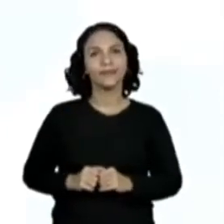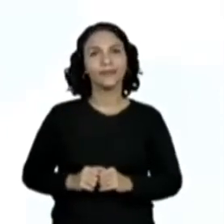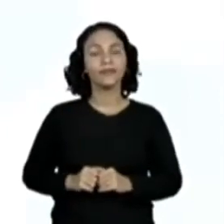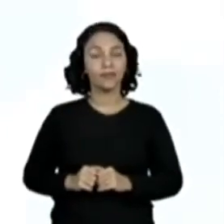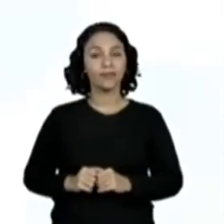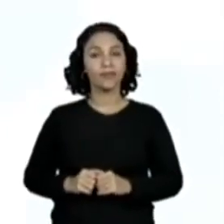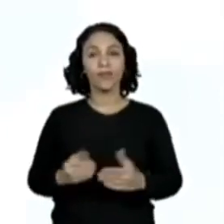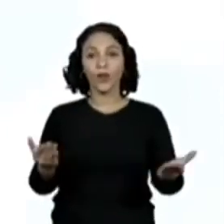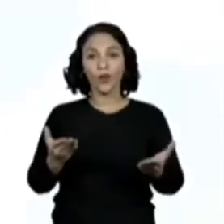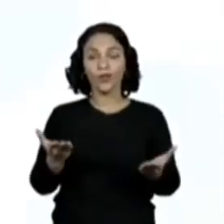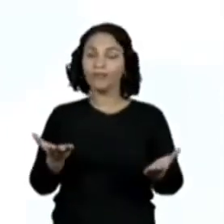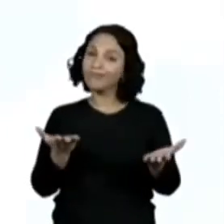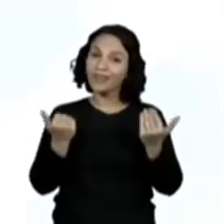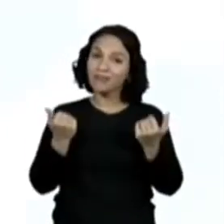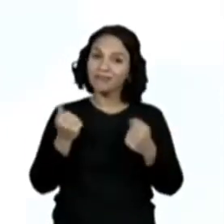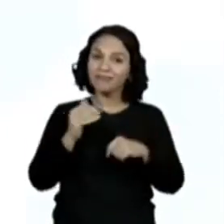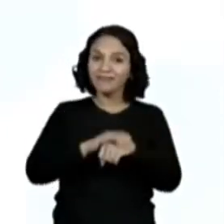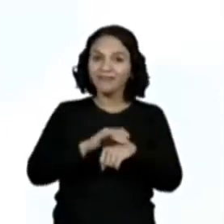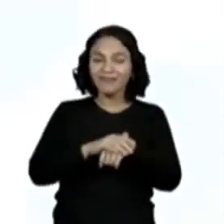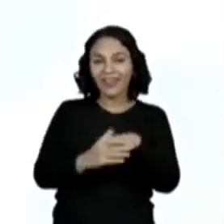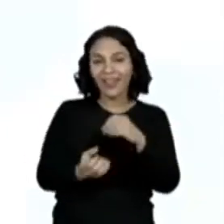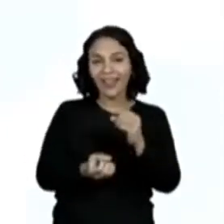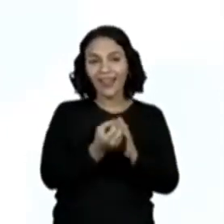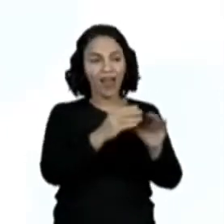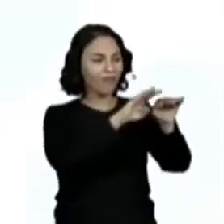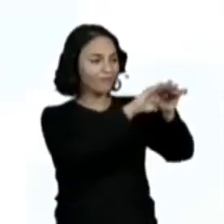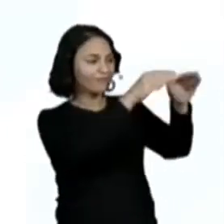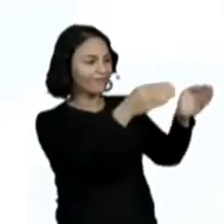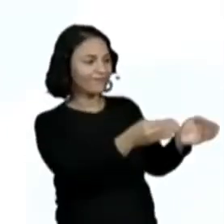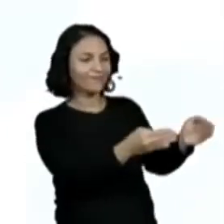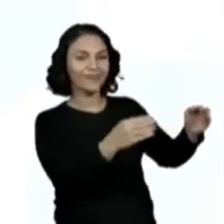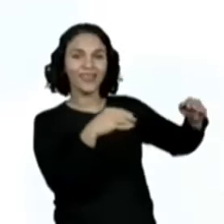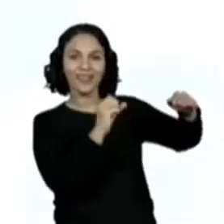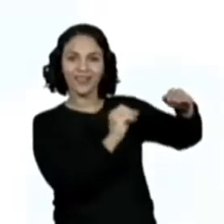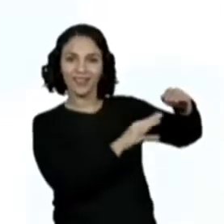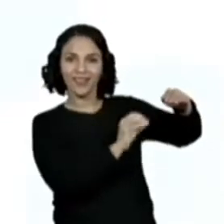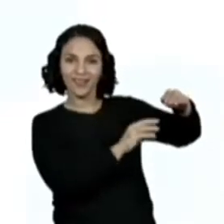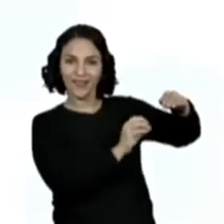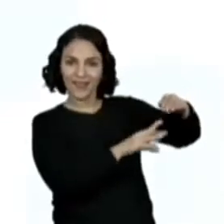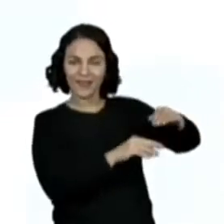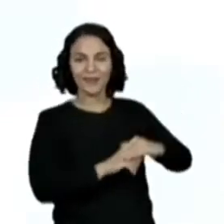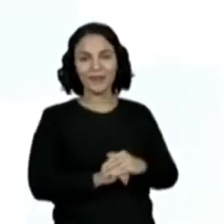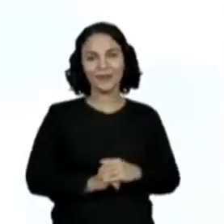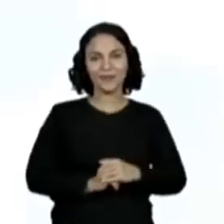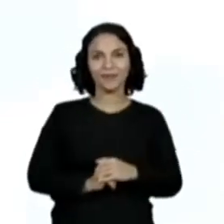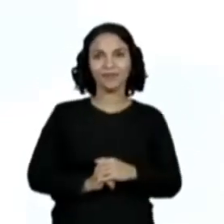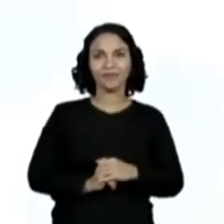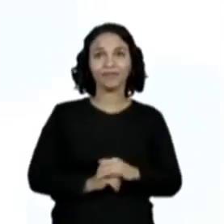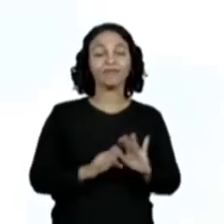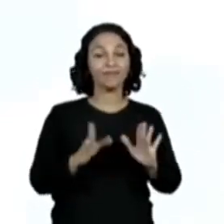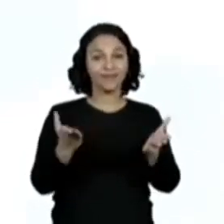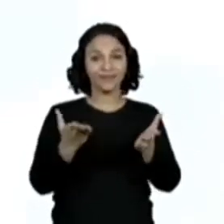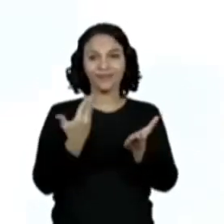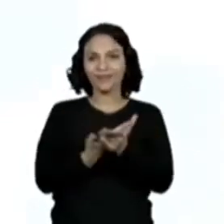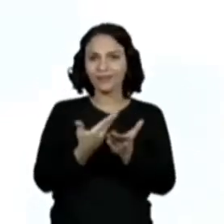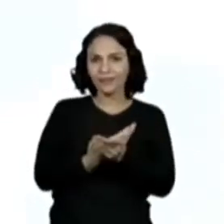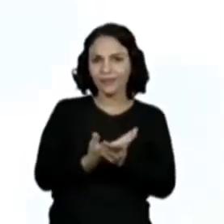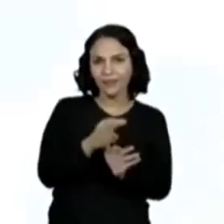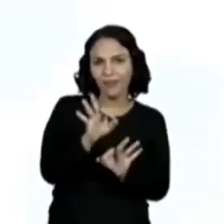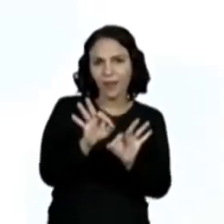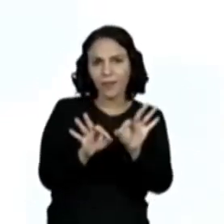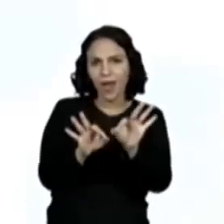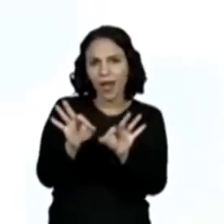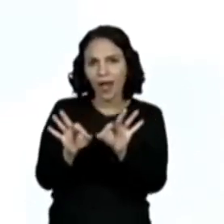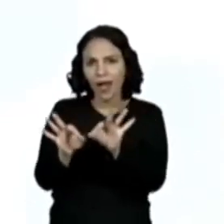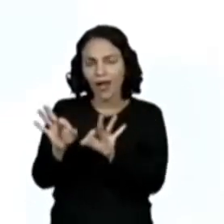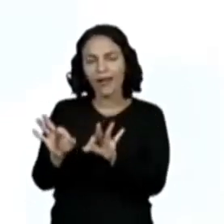Vamos aprender a fazer uma caixa de correio. Nesta aula, vamos planejar a